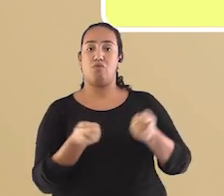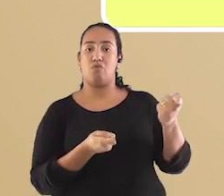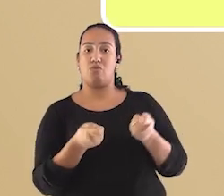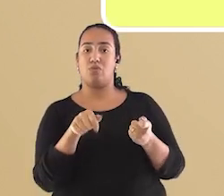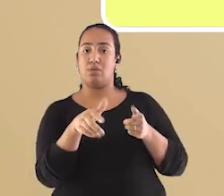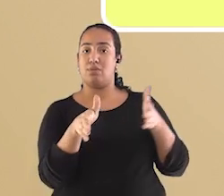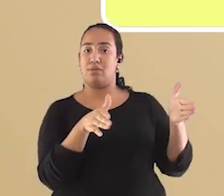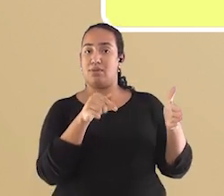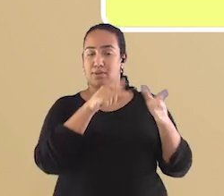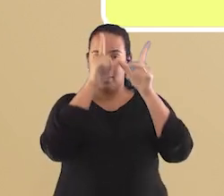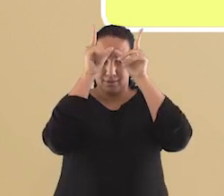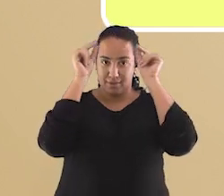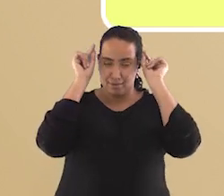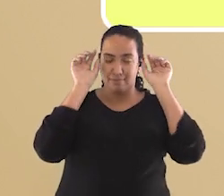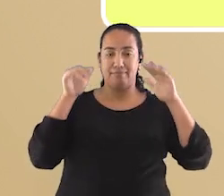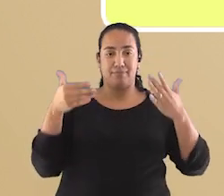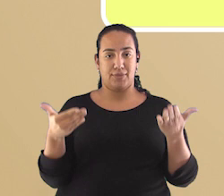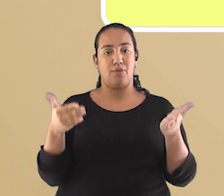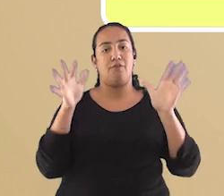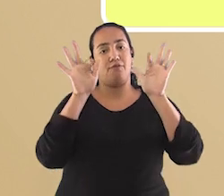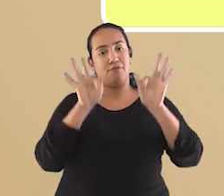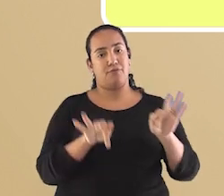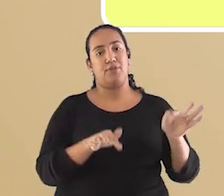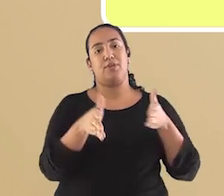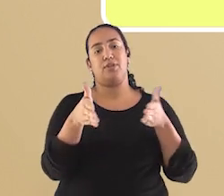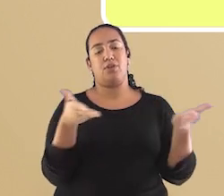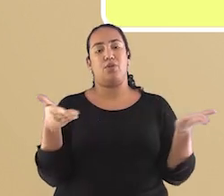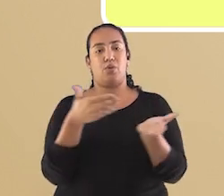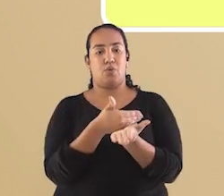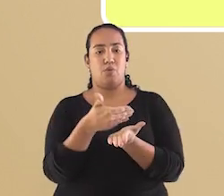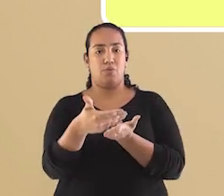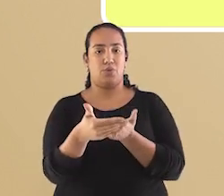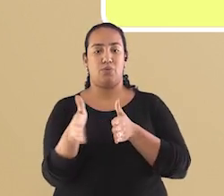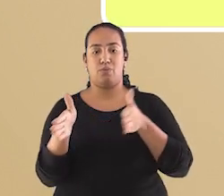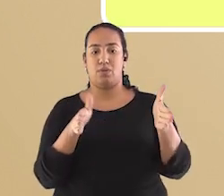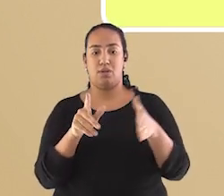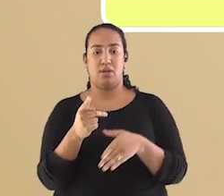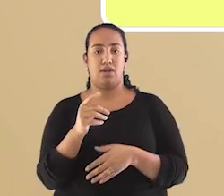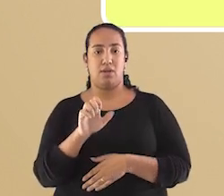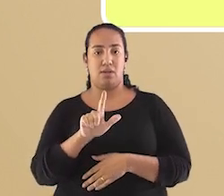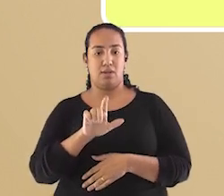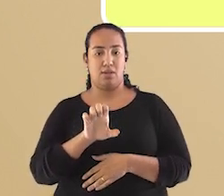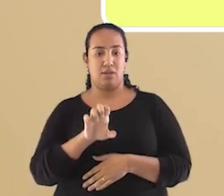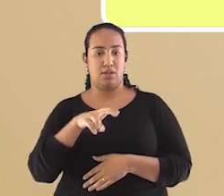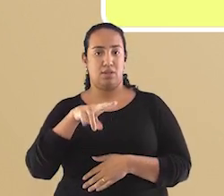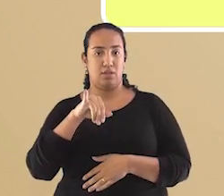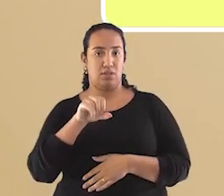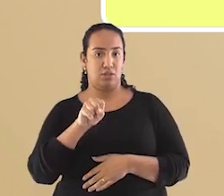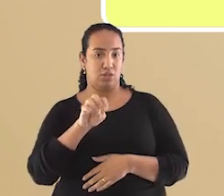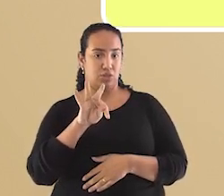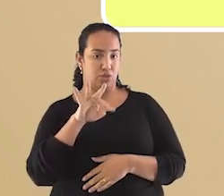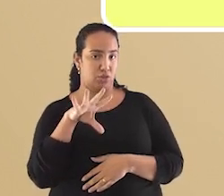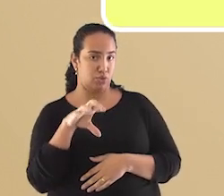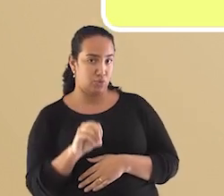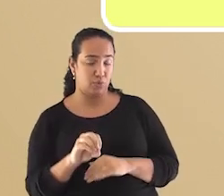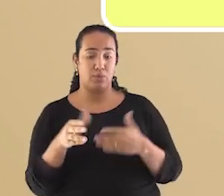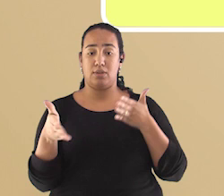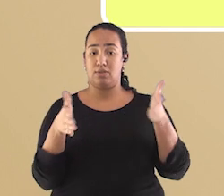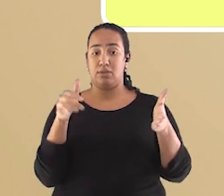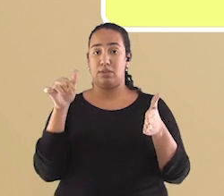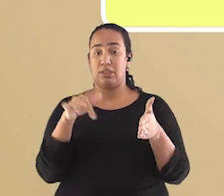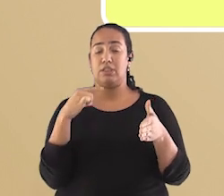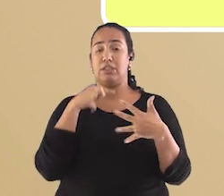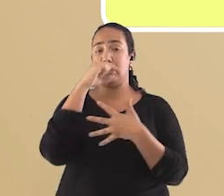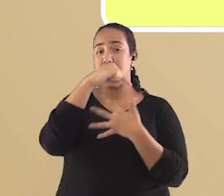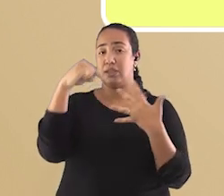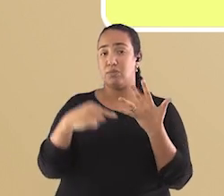foi o fim do período clássico da história grega e início do período helenístico. Durante o período helenístico, elementos da cultura